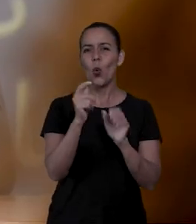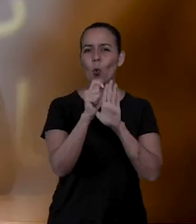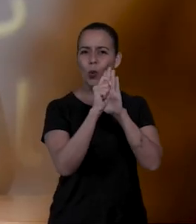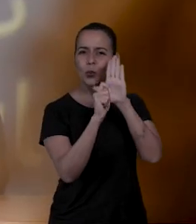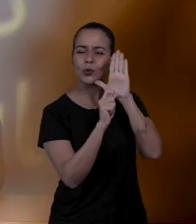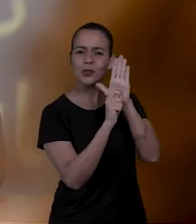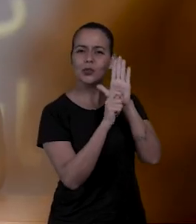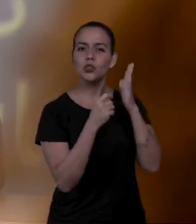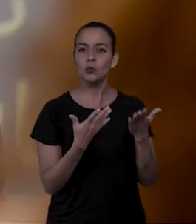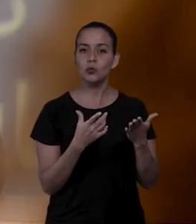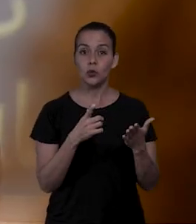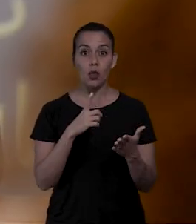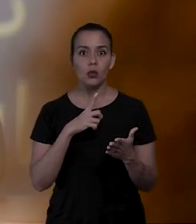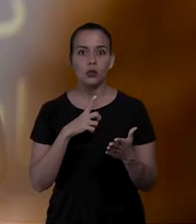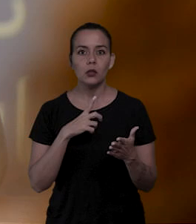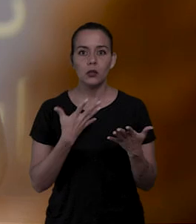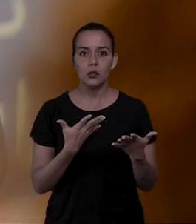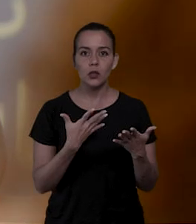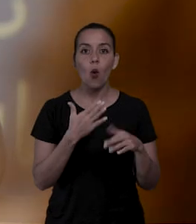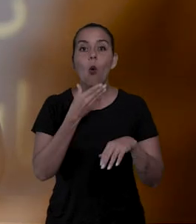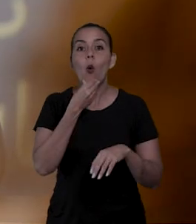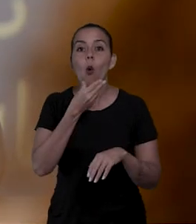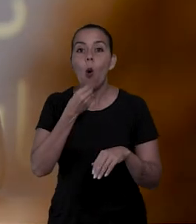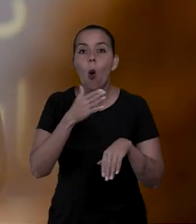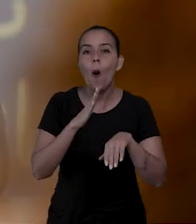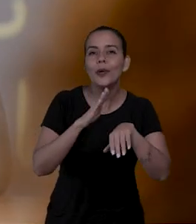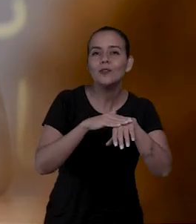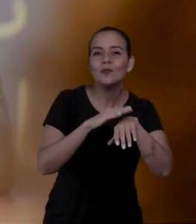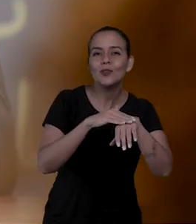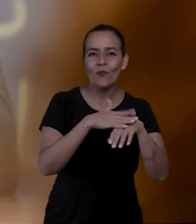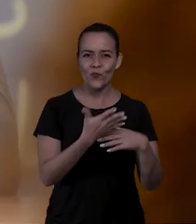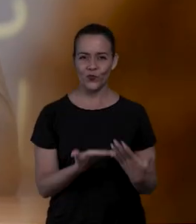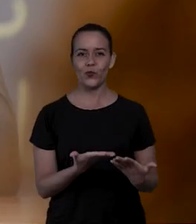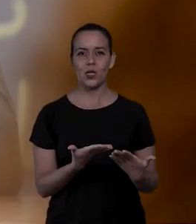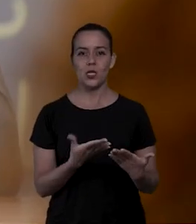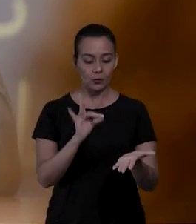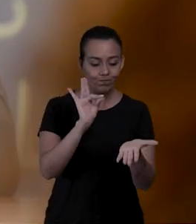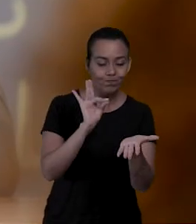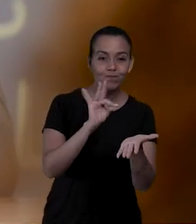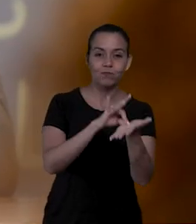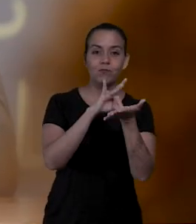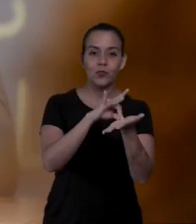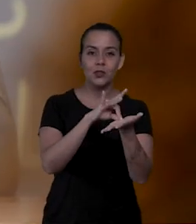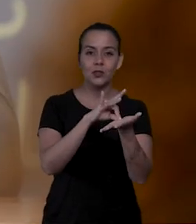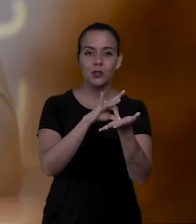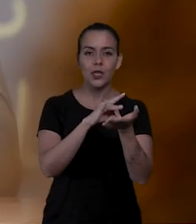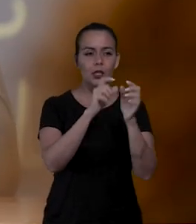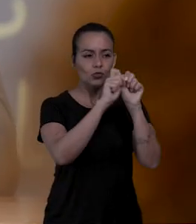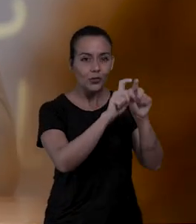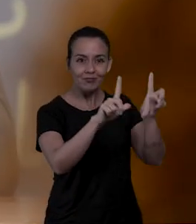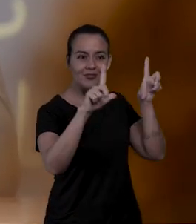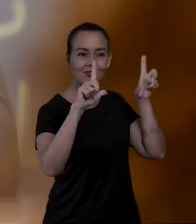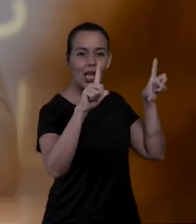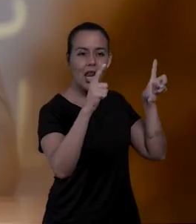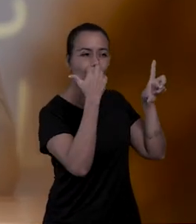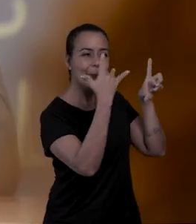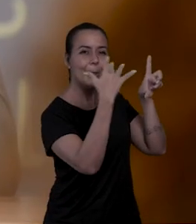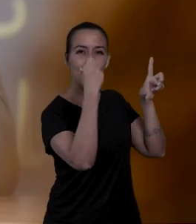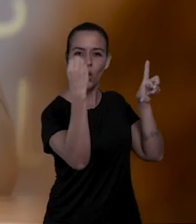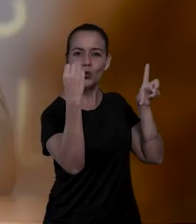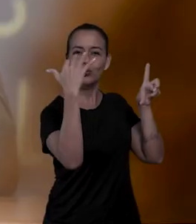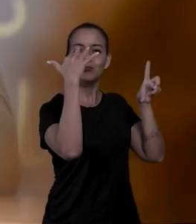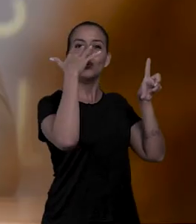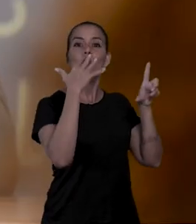algoritmos ocultos, né? Elas são ferramentas criadas pelo homem. Um homem branco. São ferramentas que se concretizam em tela, em brilho,